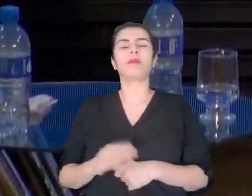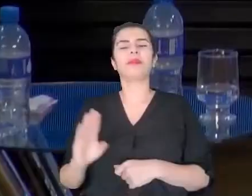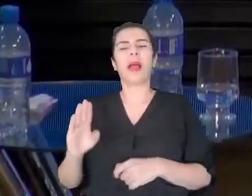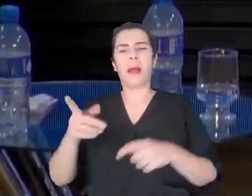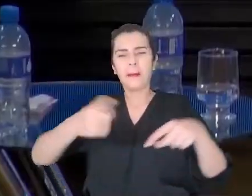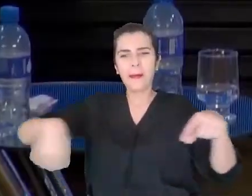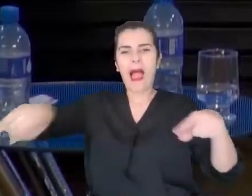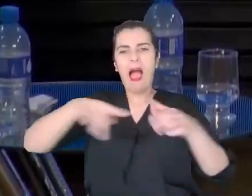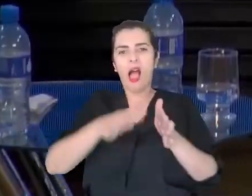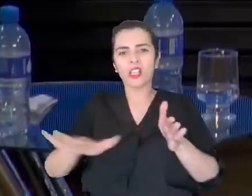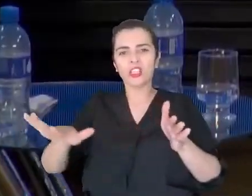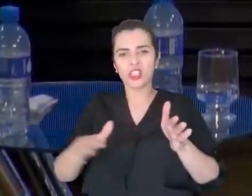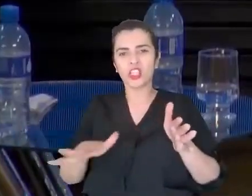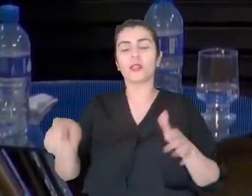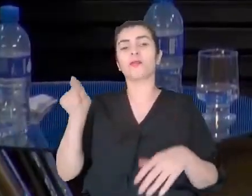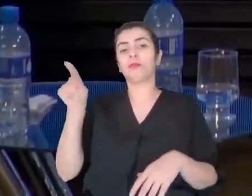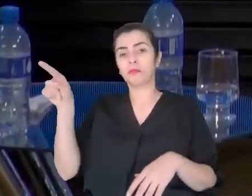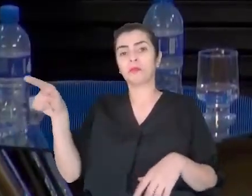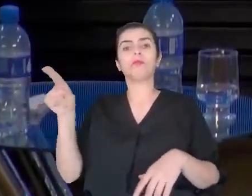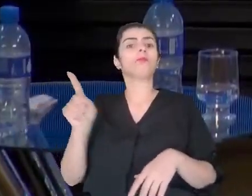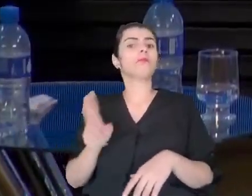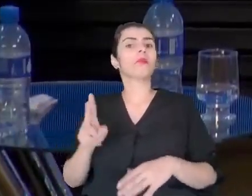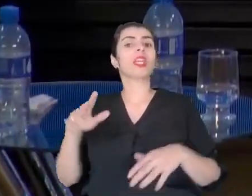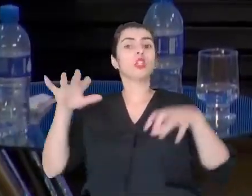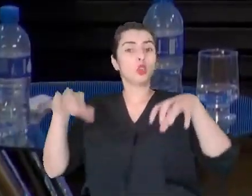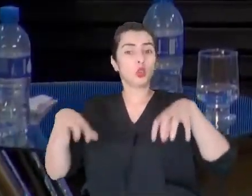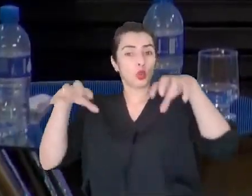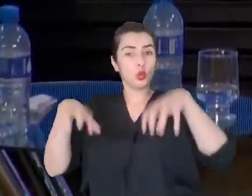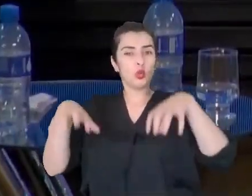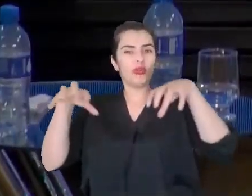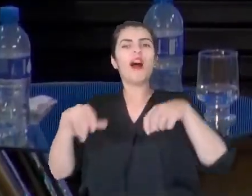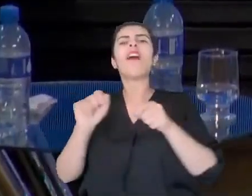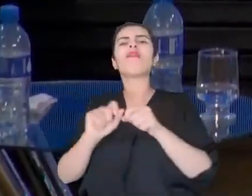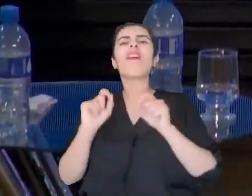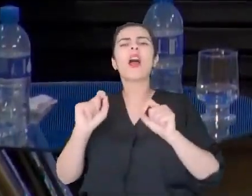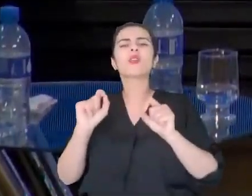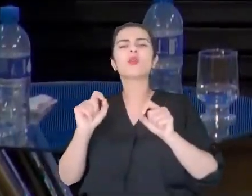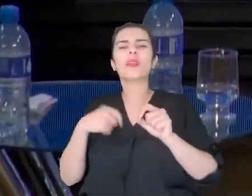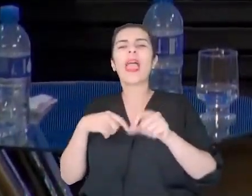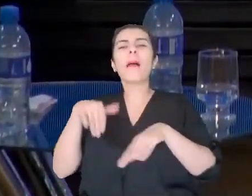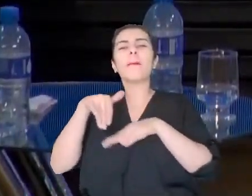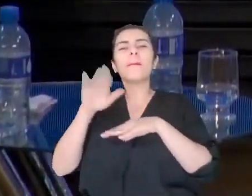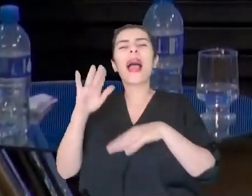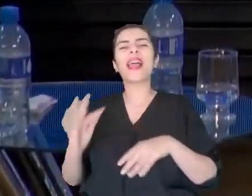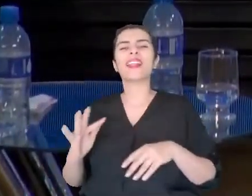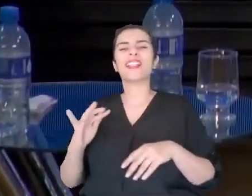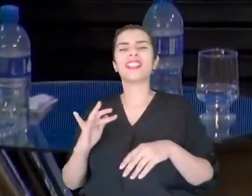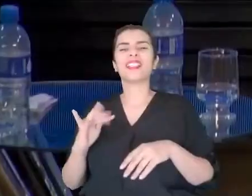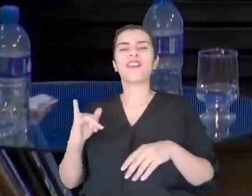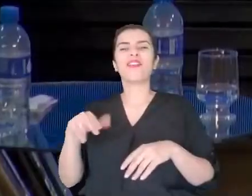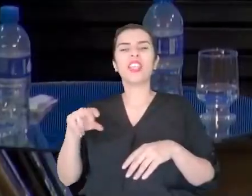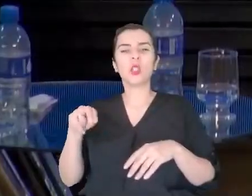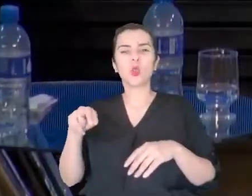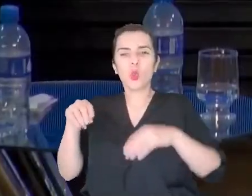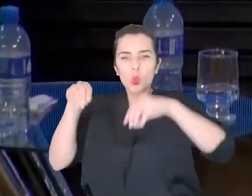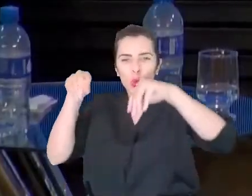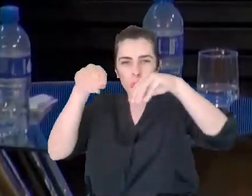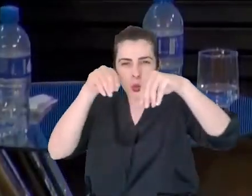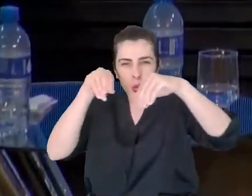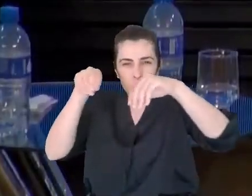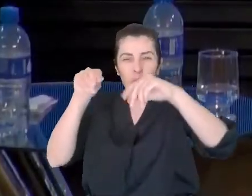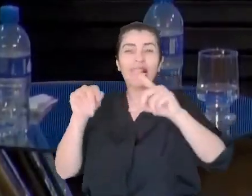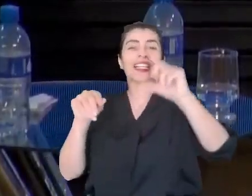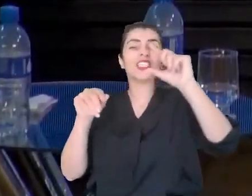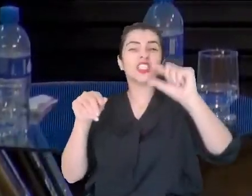no período chuvoso, a gente lança um pouquinho mais de fino na barragem e reduz um pouquinho